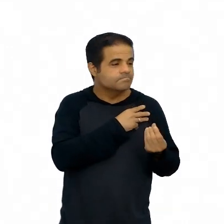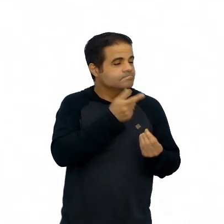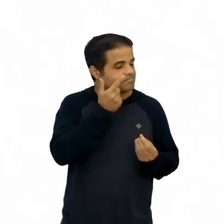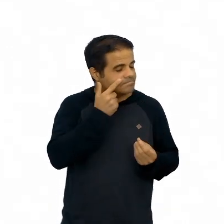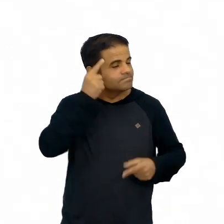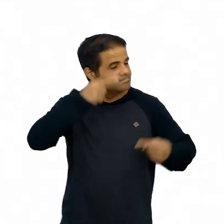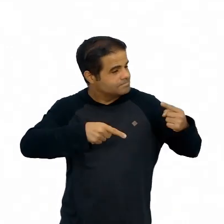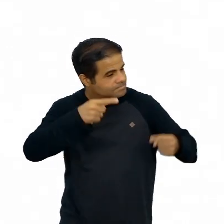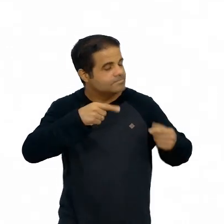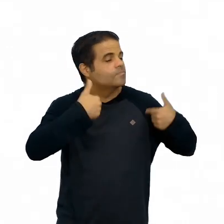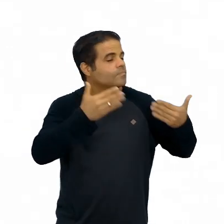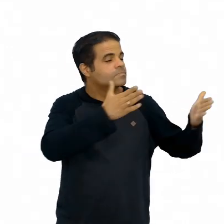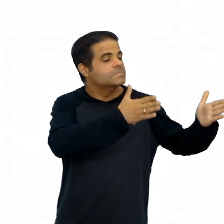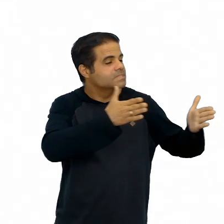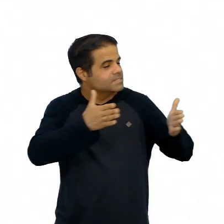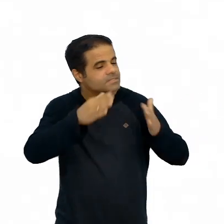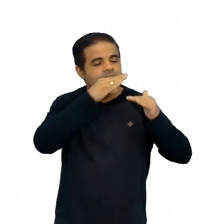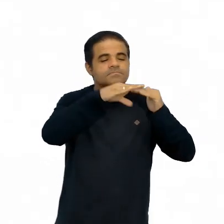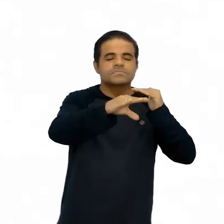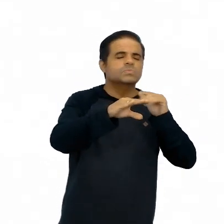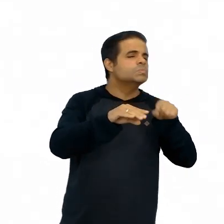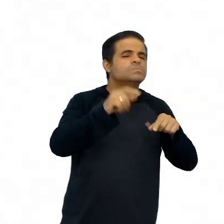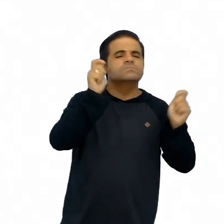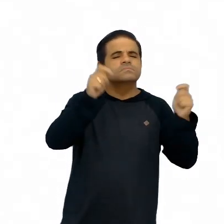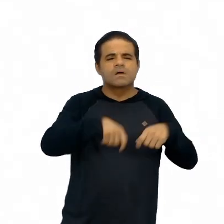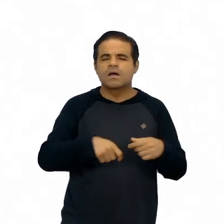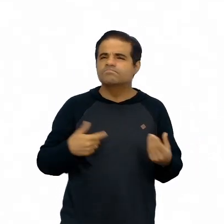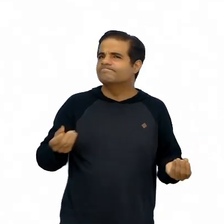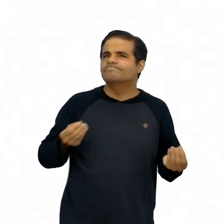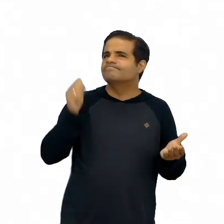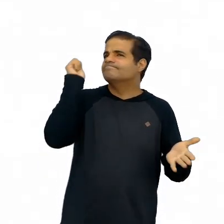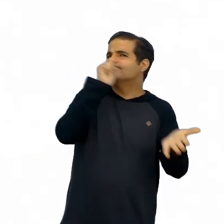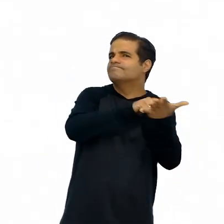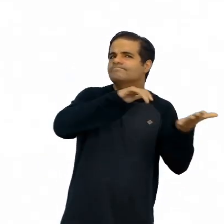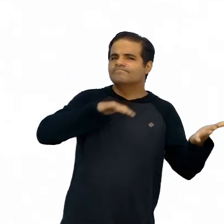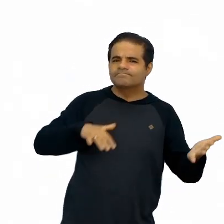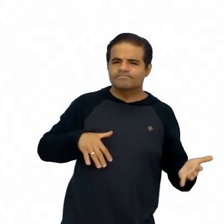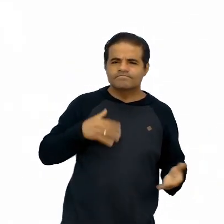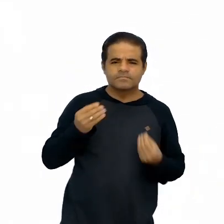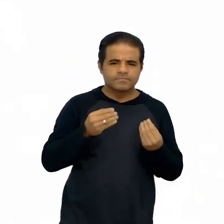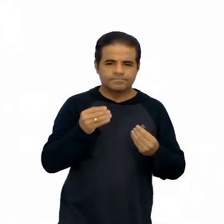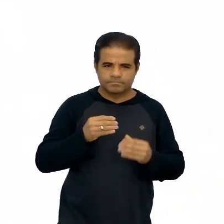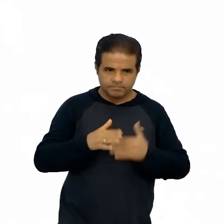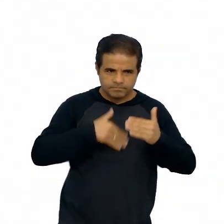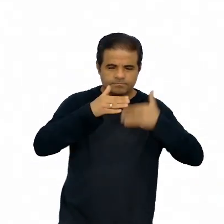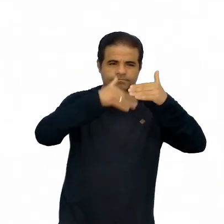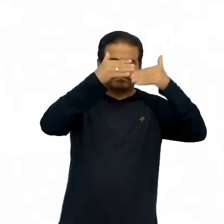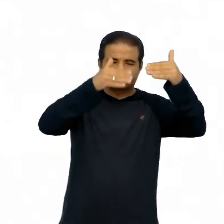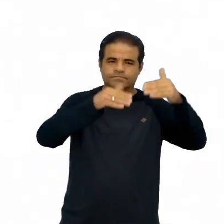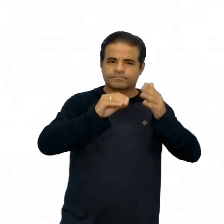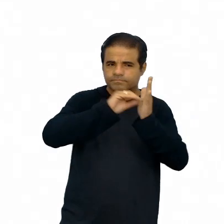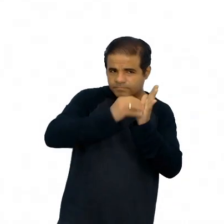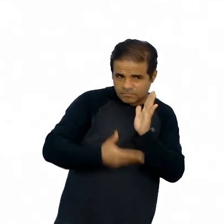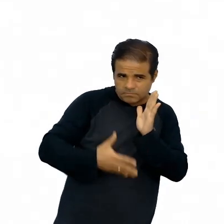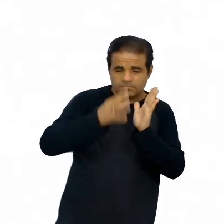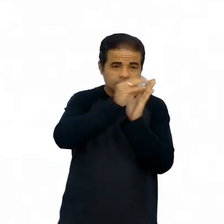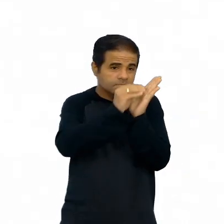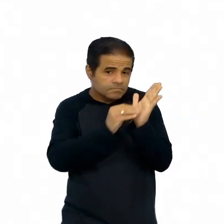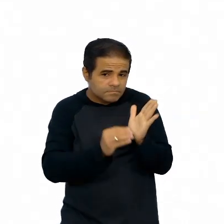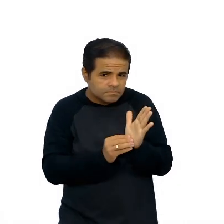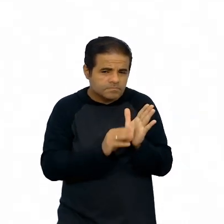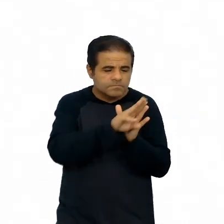vamos discutir quais são os encaminhamentos, o que eu posso fazer nessas atividades, como vou desenvolver esses conteúdos, eles são importantes,